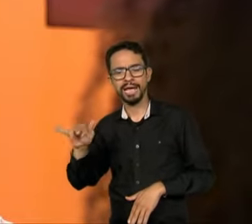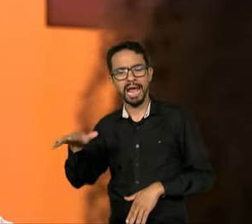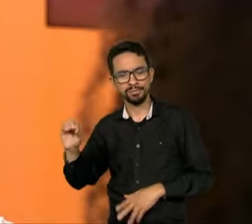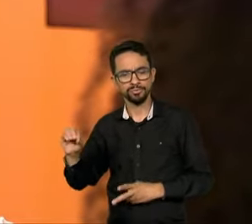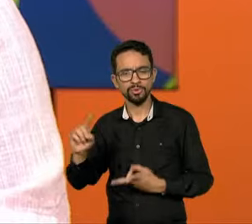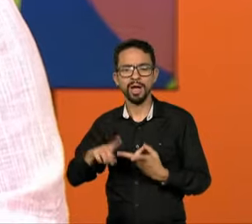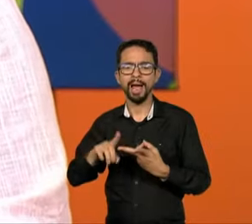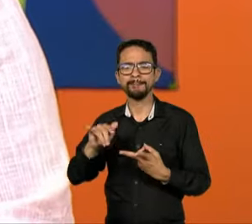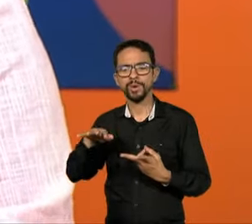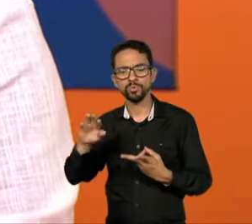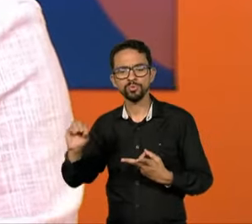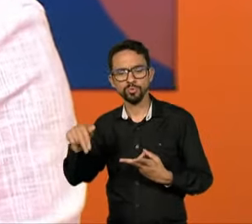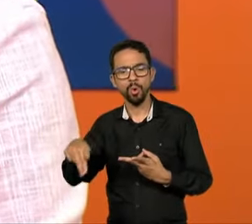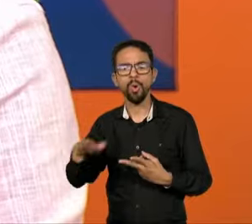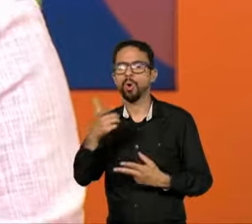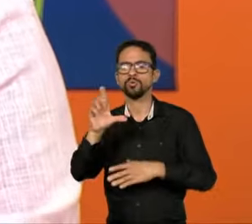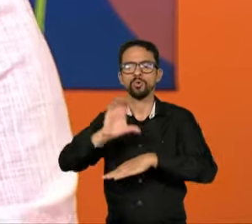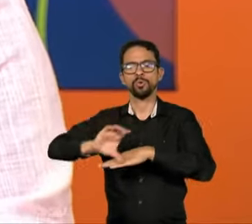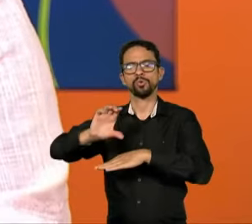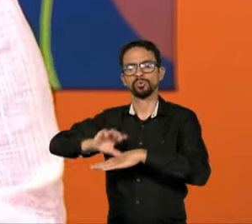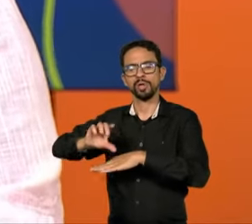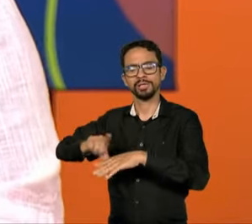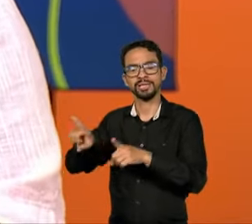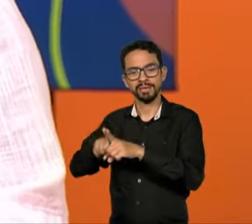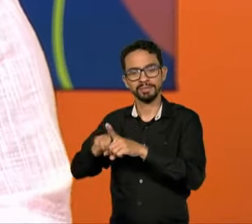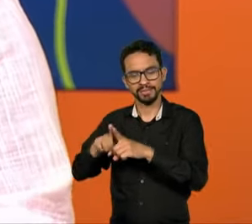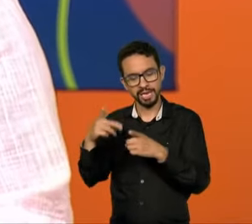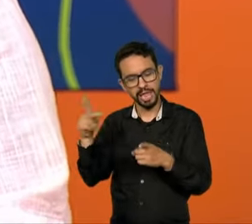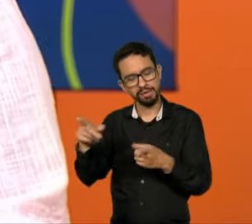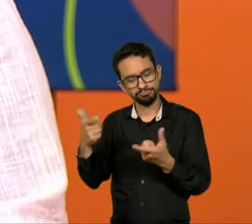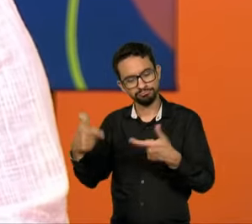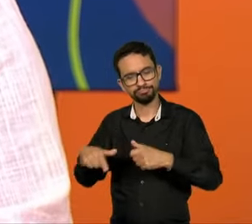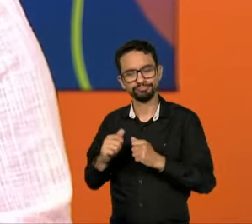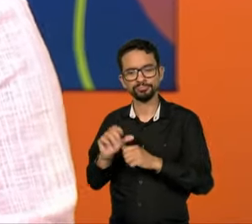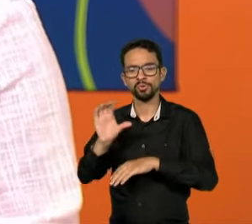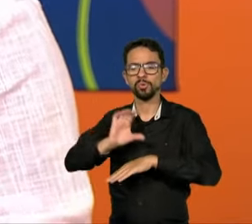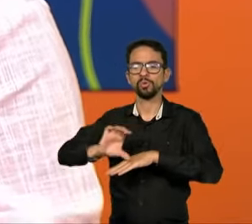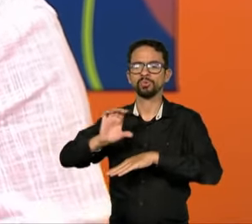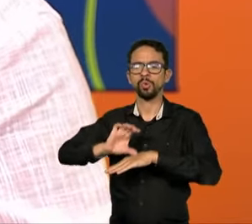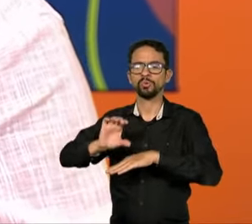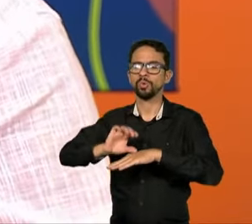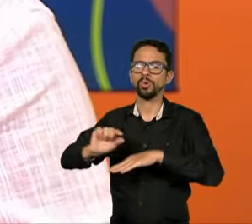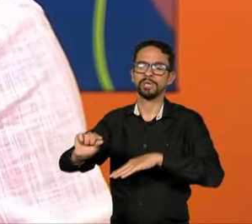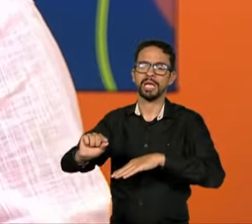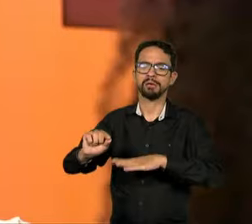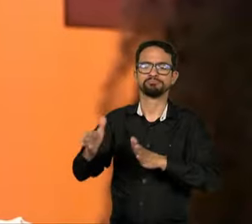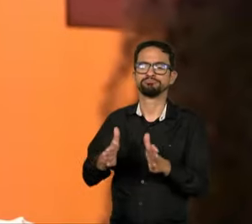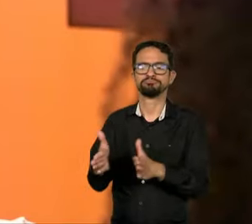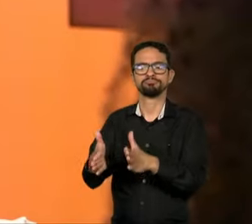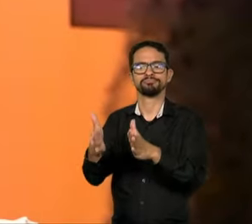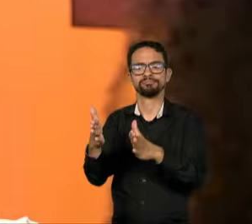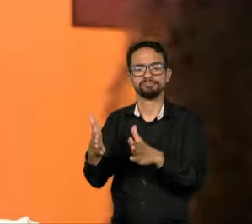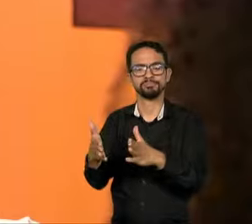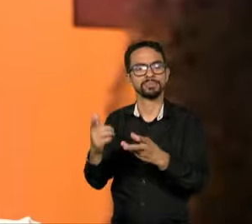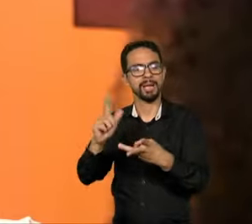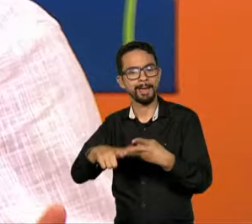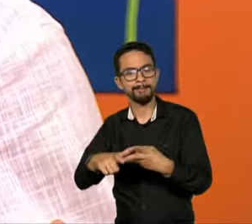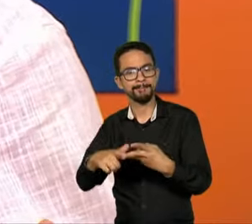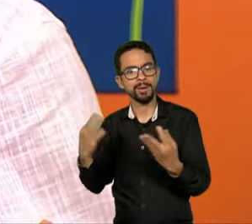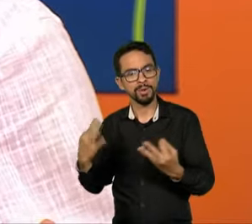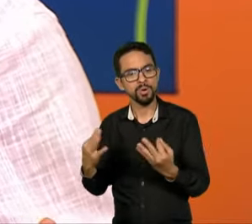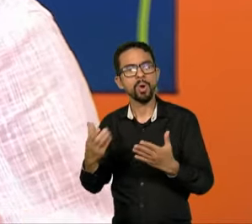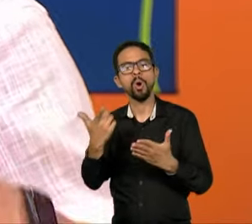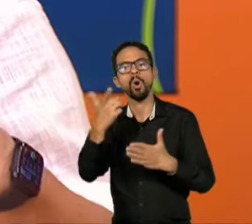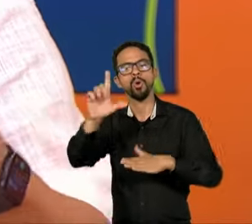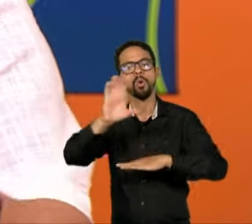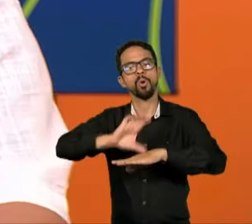Vaz Pereira fez um outro curso, que Ricardo Oddton saiu de lá, né, desse curso, que era um curso de direção. E o Perfeito Fortuna fez um